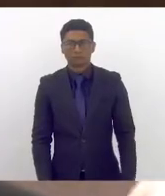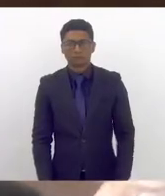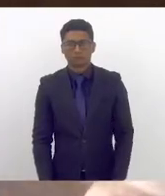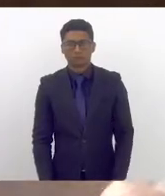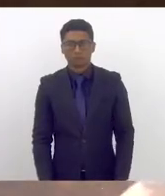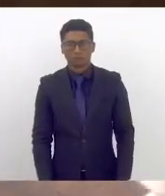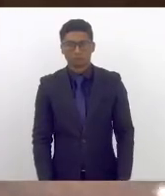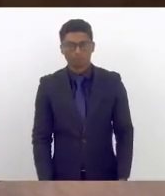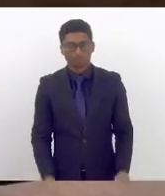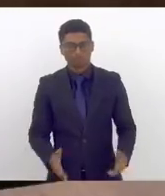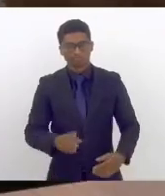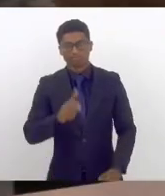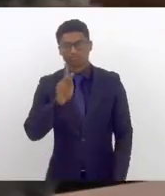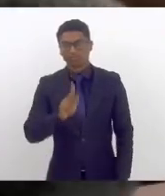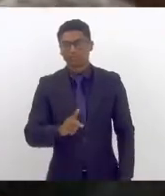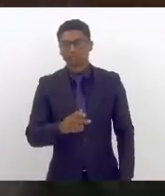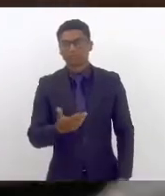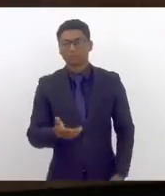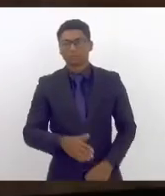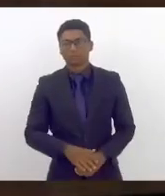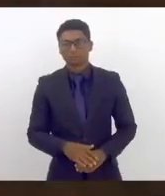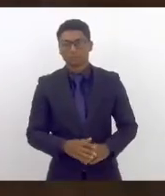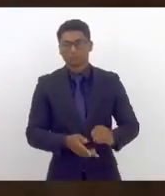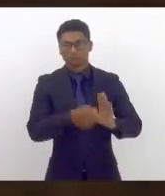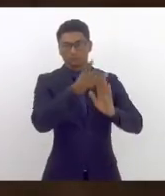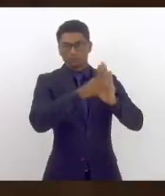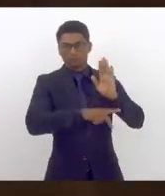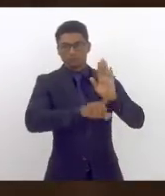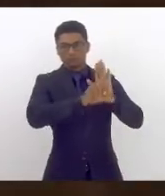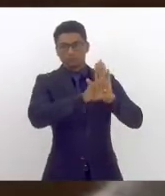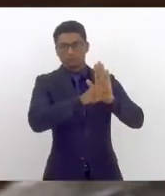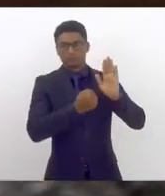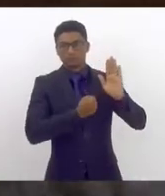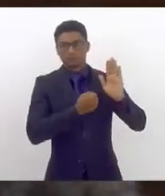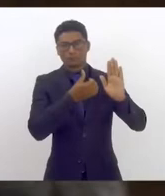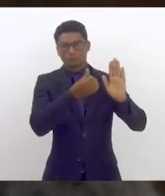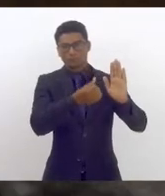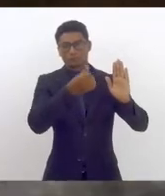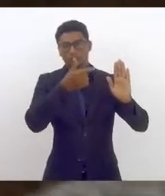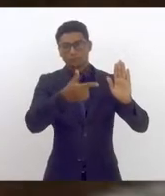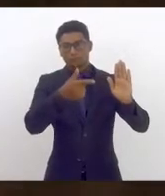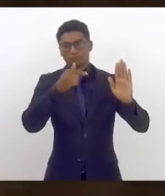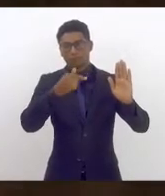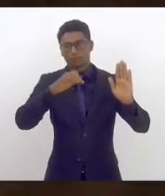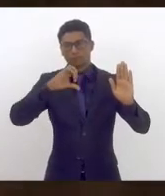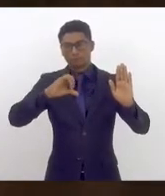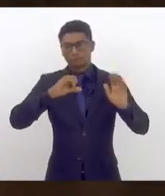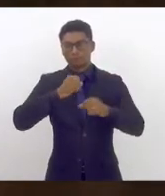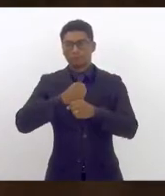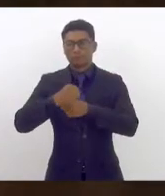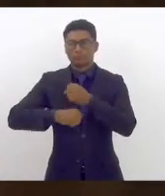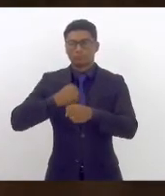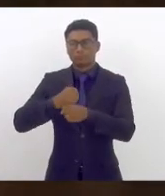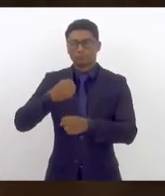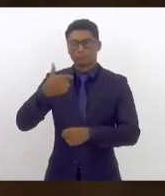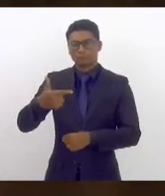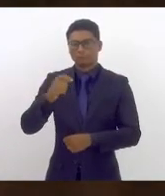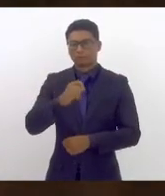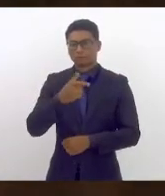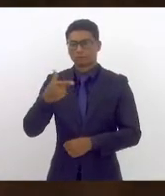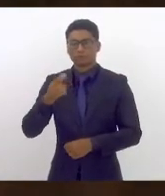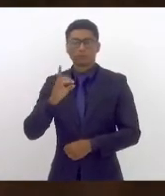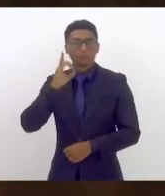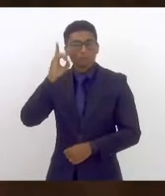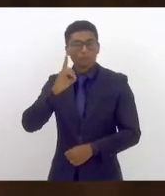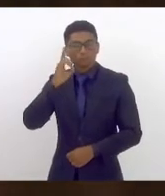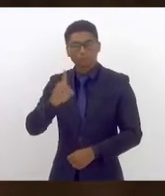senhor presidente nono projeto de pauta PL 6279 de 22 de autoria do